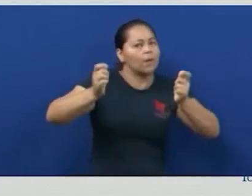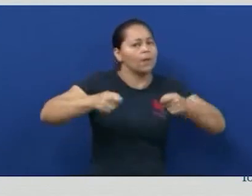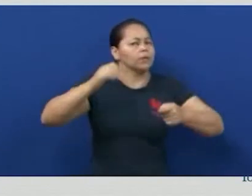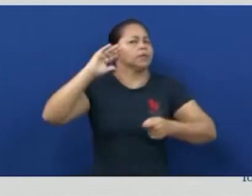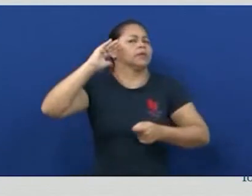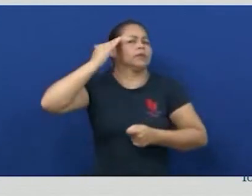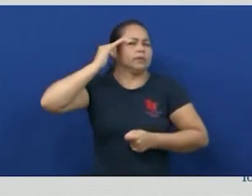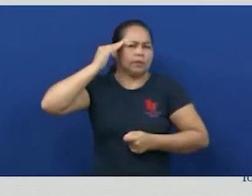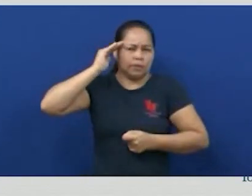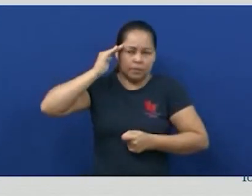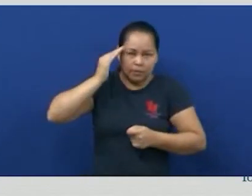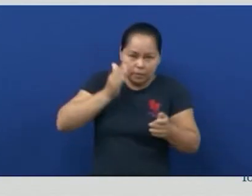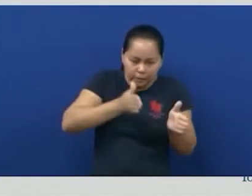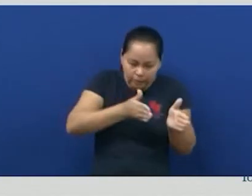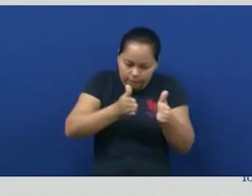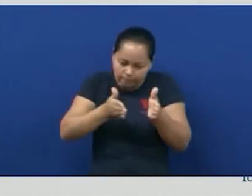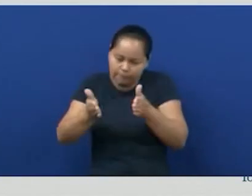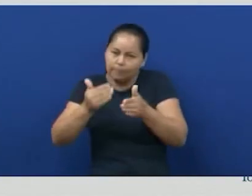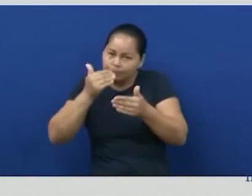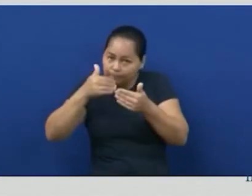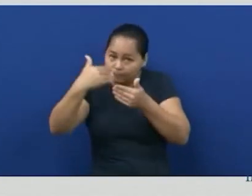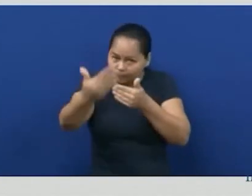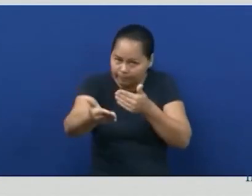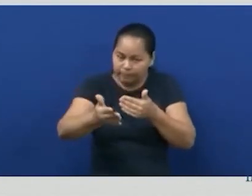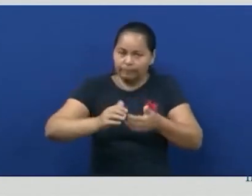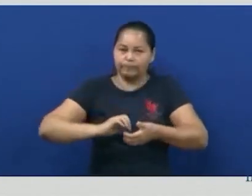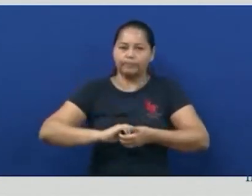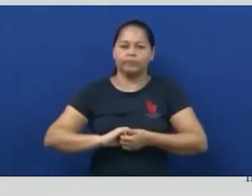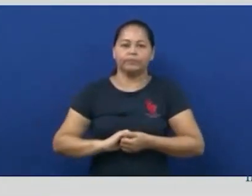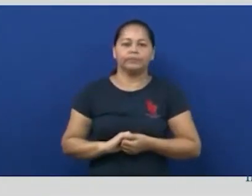entender esses processos mais na frente.